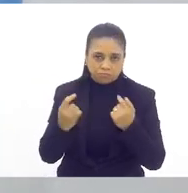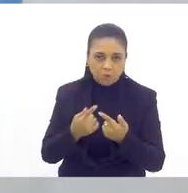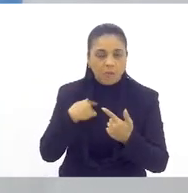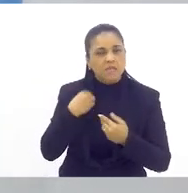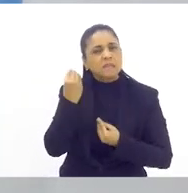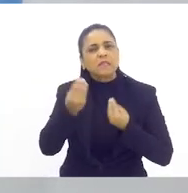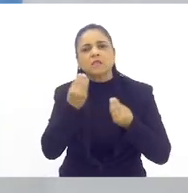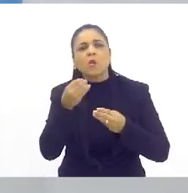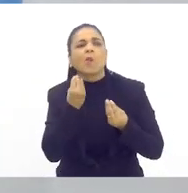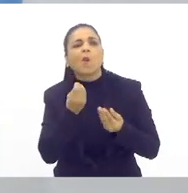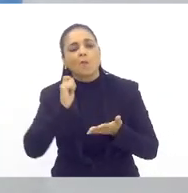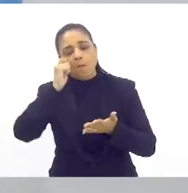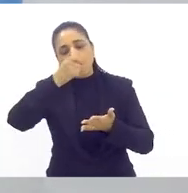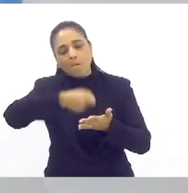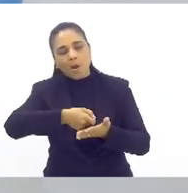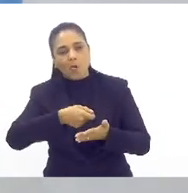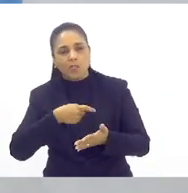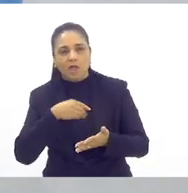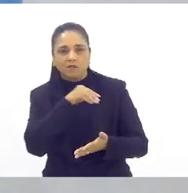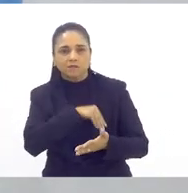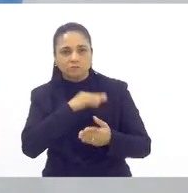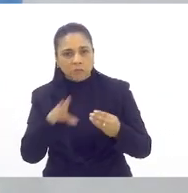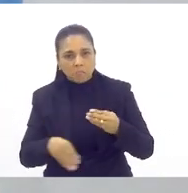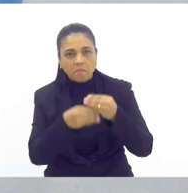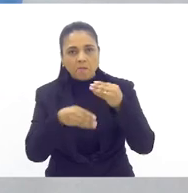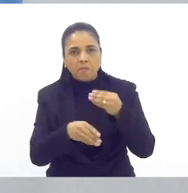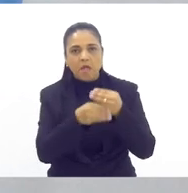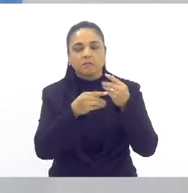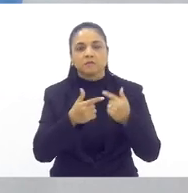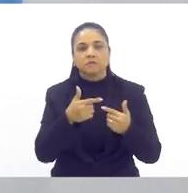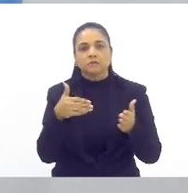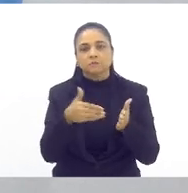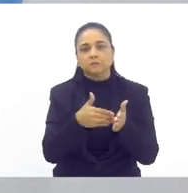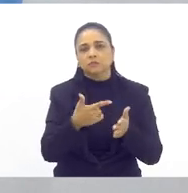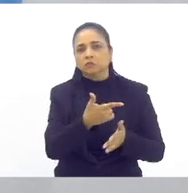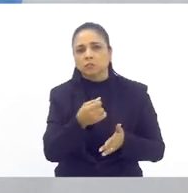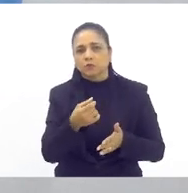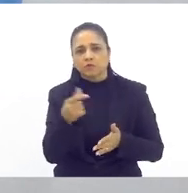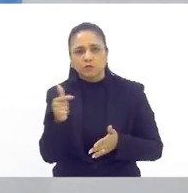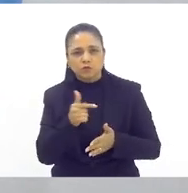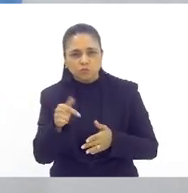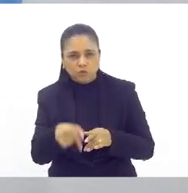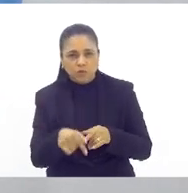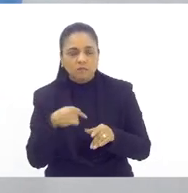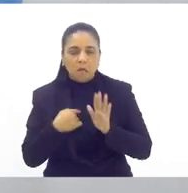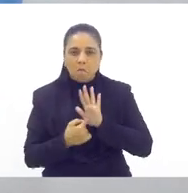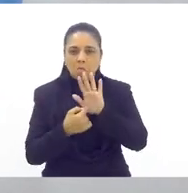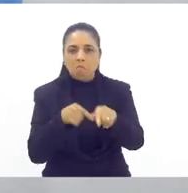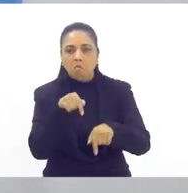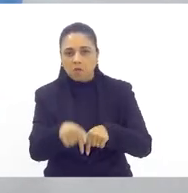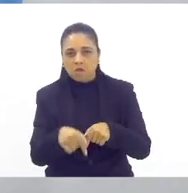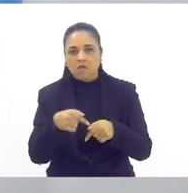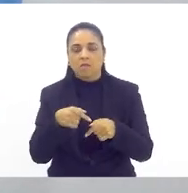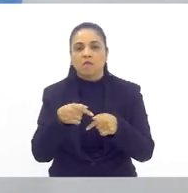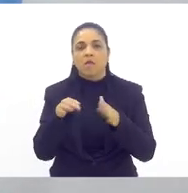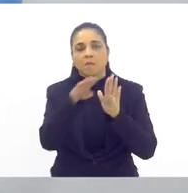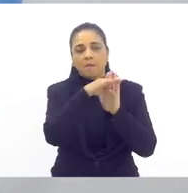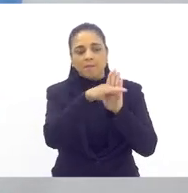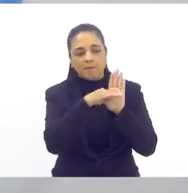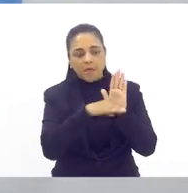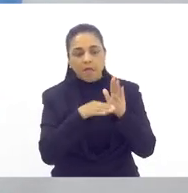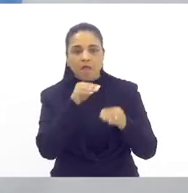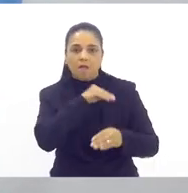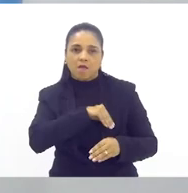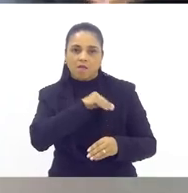pagamento das progressões desde 2022 que foi apontado aqui então para desmanchar essa pauta também a situação sobre pagamento